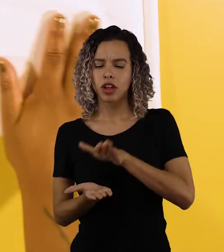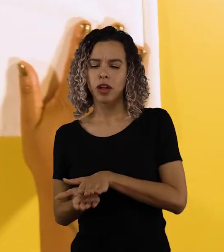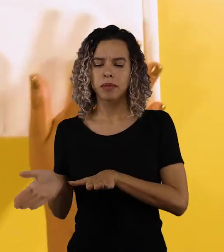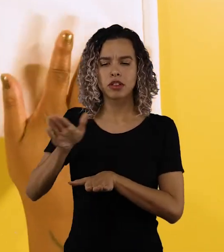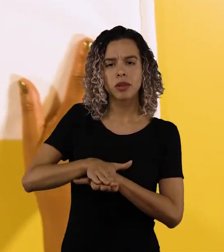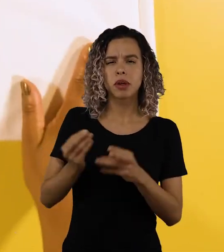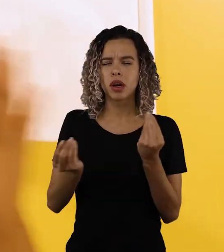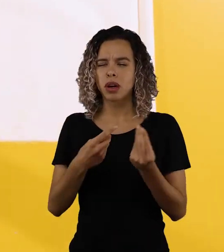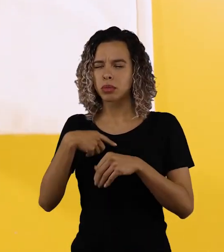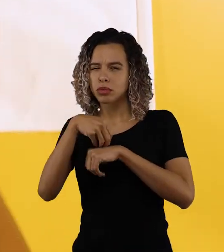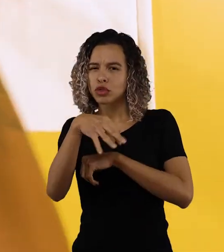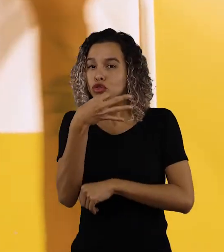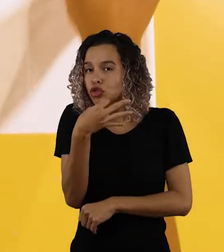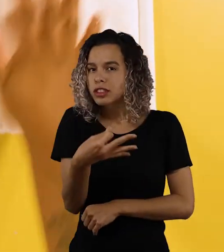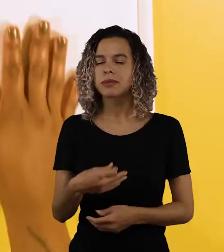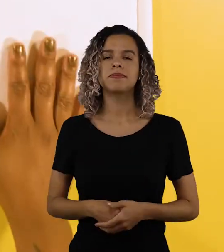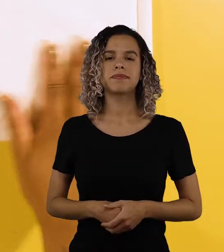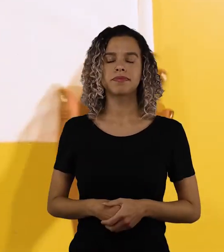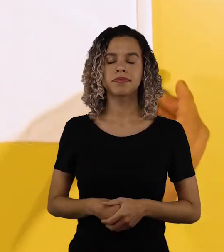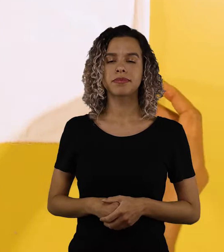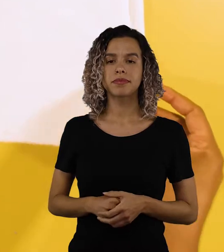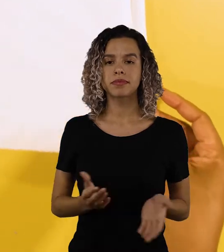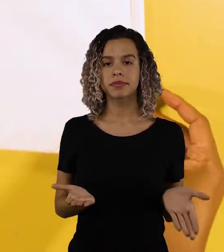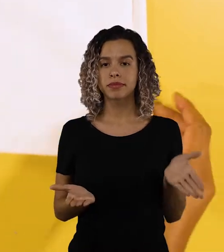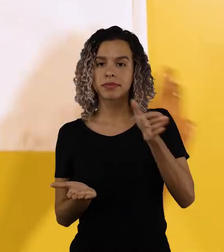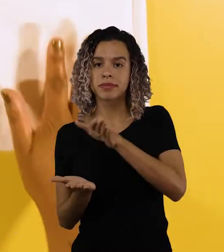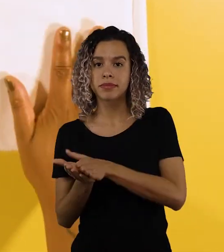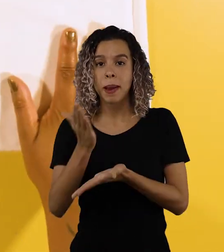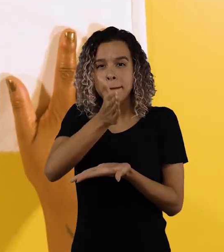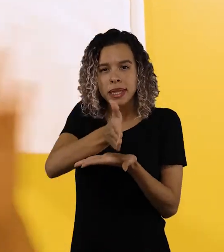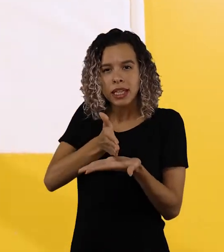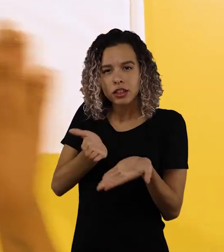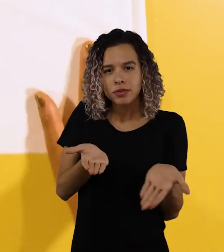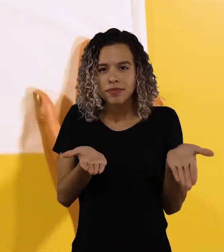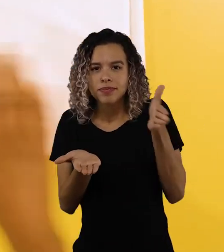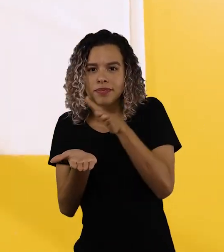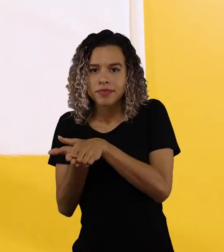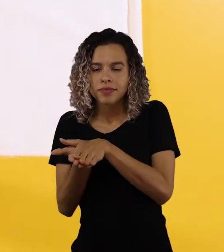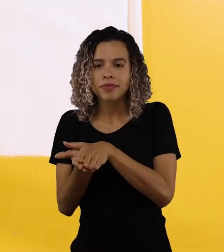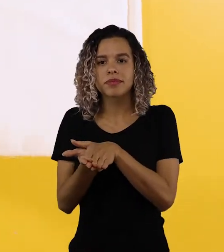de como dobrar, para a gente começar o trabalho. Primeiro eu dobro no meio,